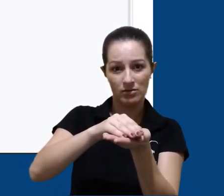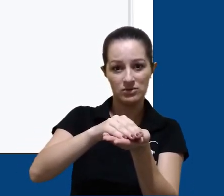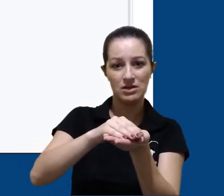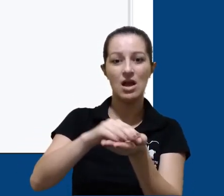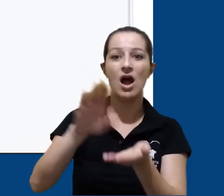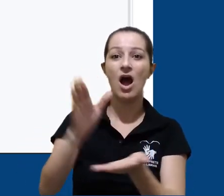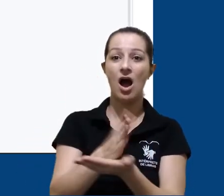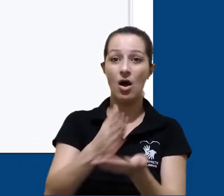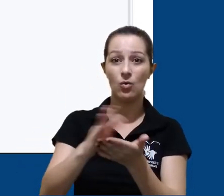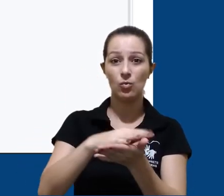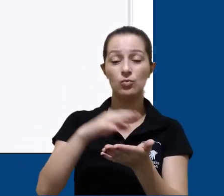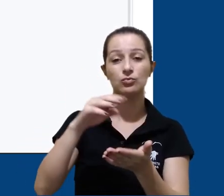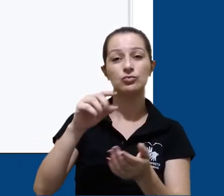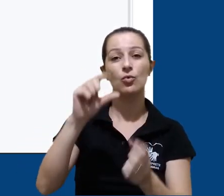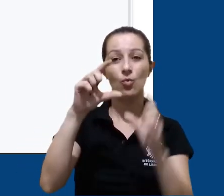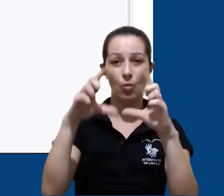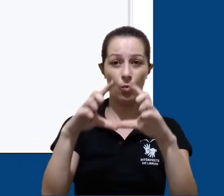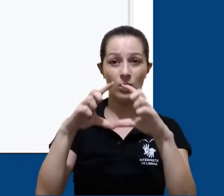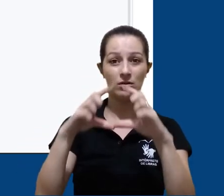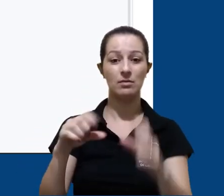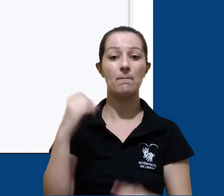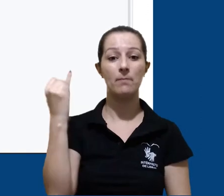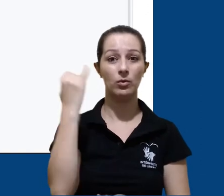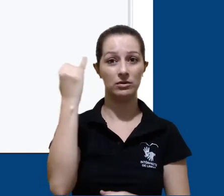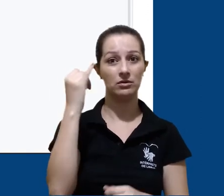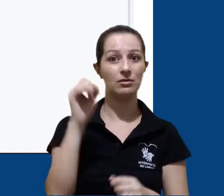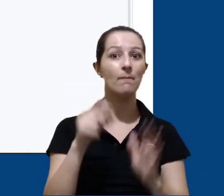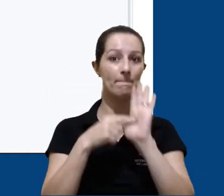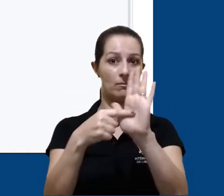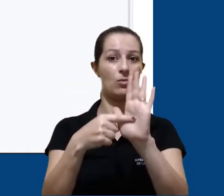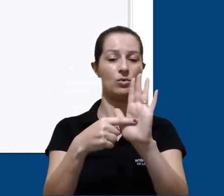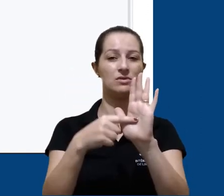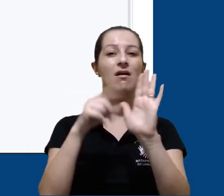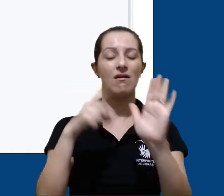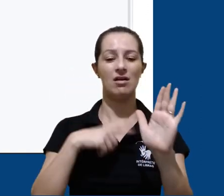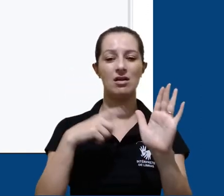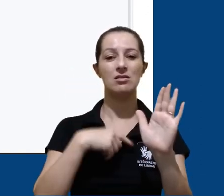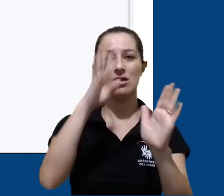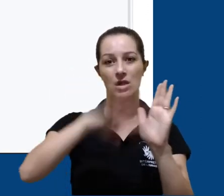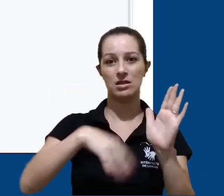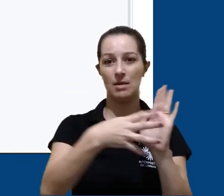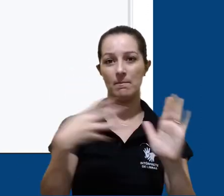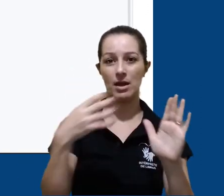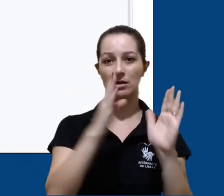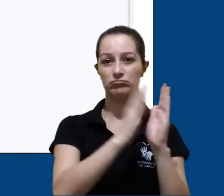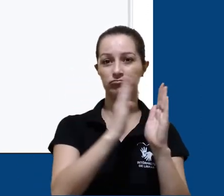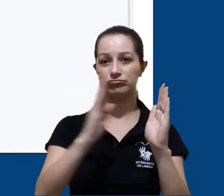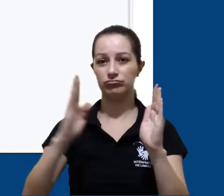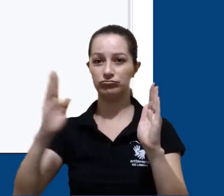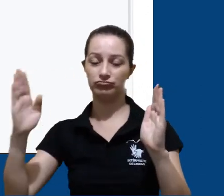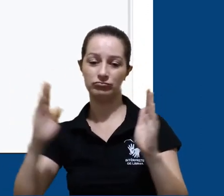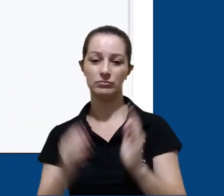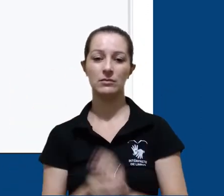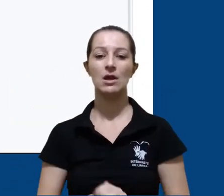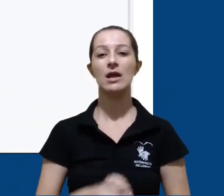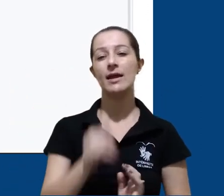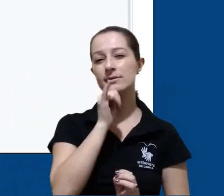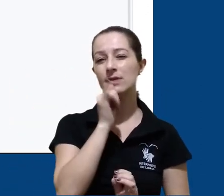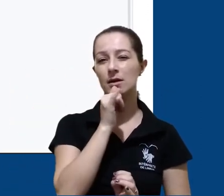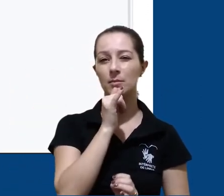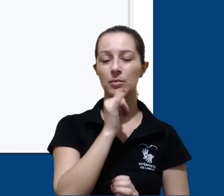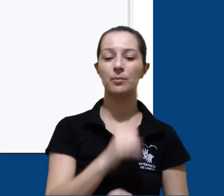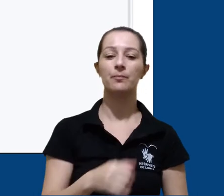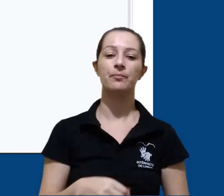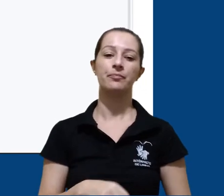mouse sobre ela alguns quadrados se destacam isso indica a quantidade de divisões que nossa tabela terá vou fazer uma tabela com